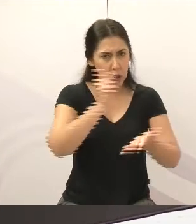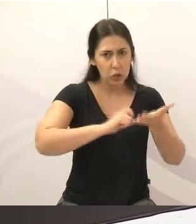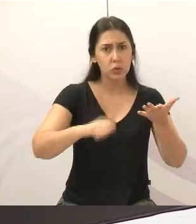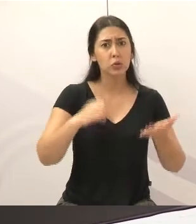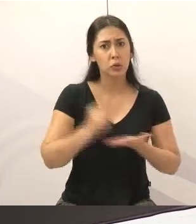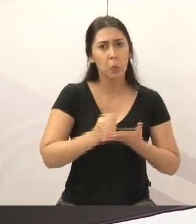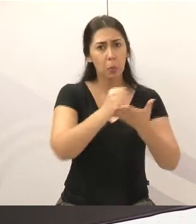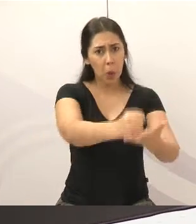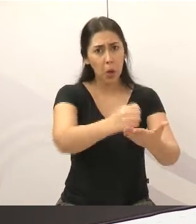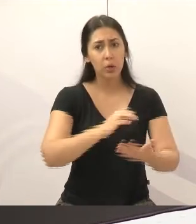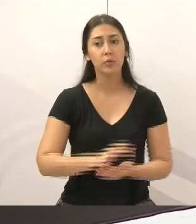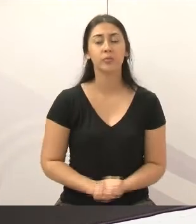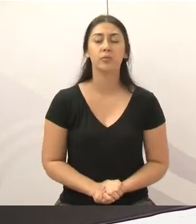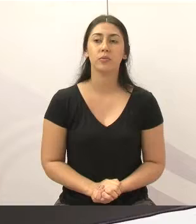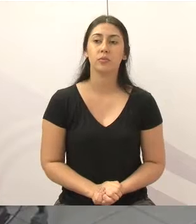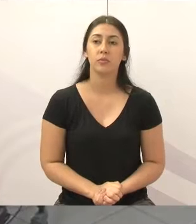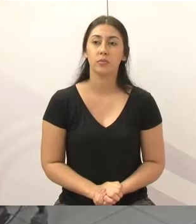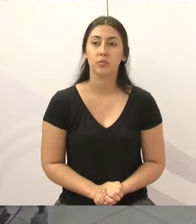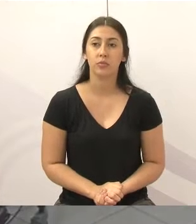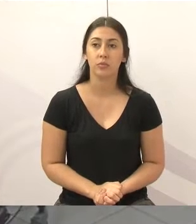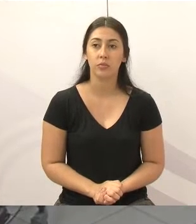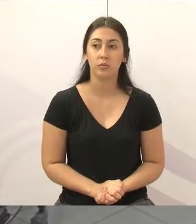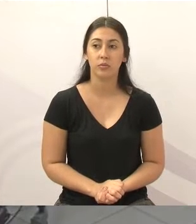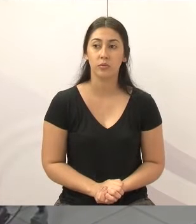apoio. Deixa eu...